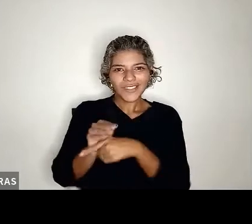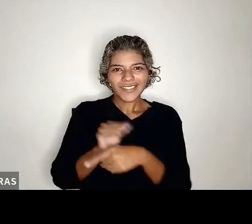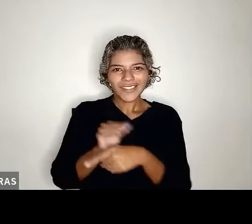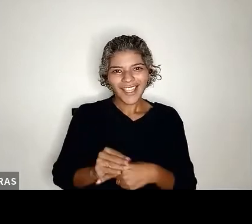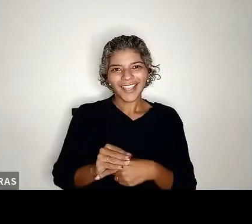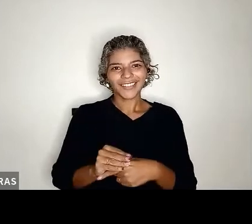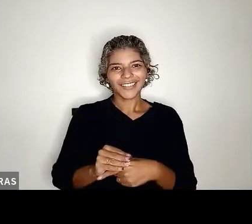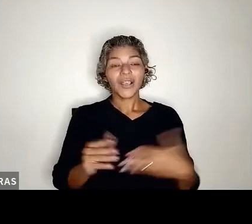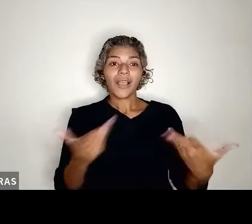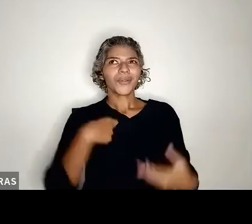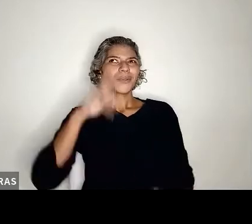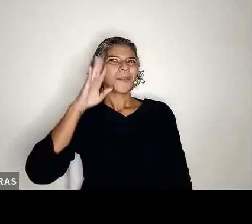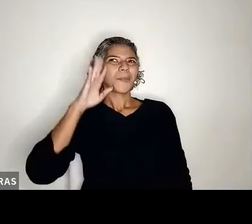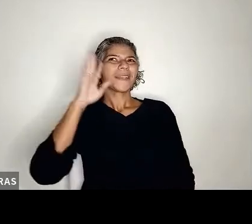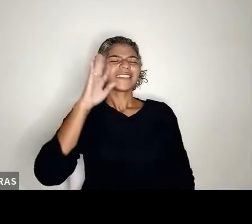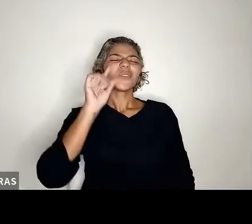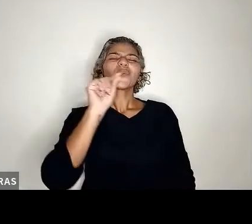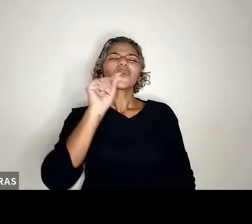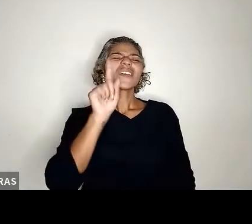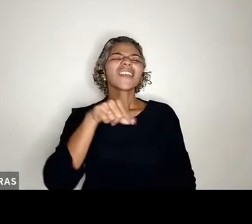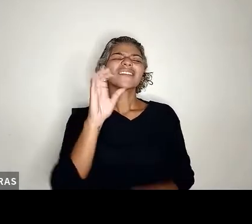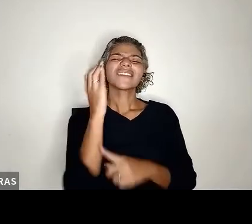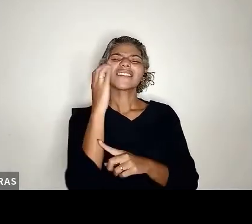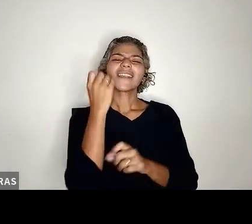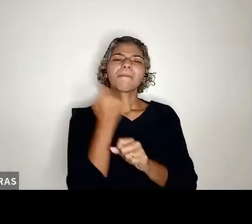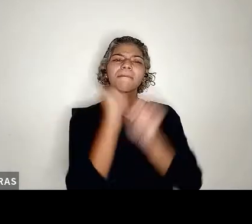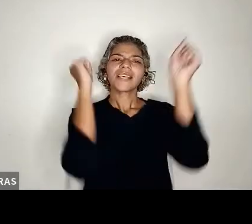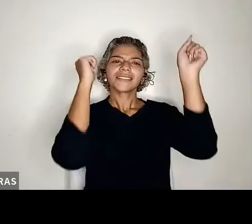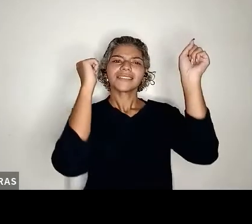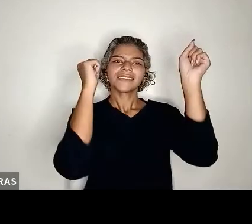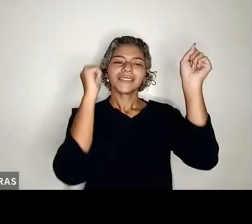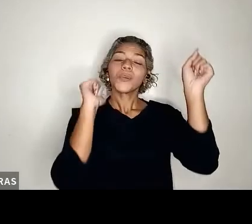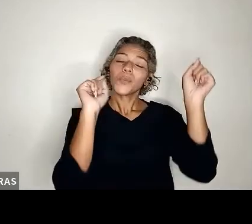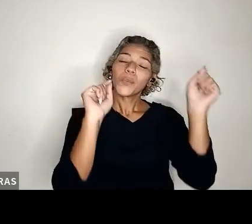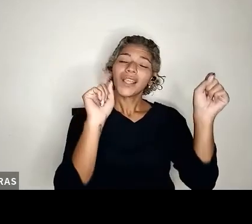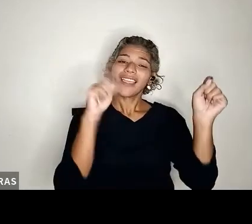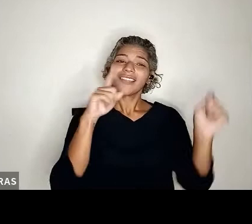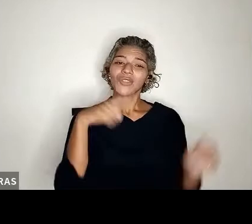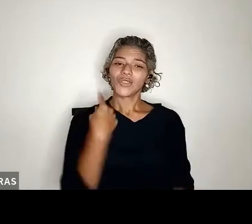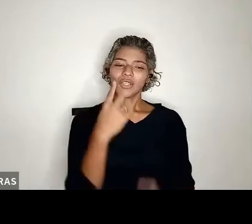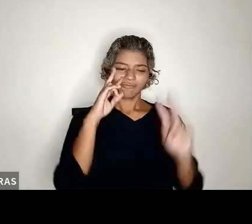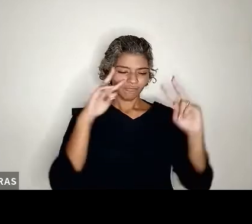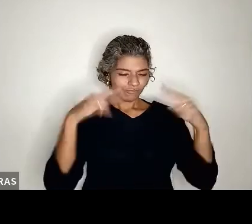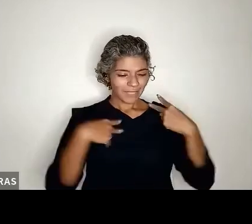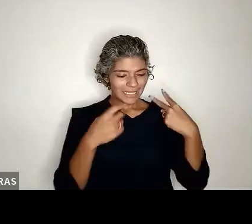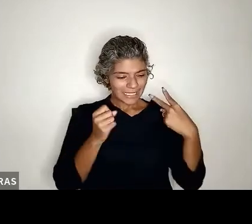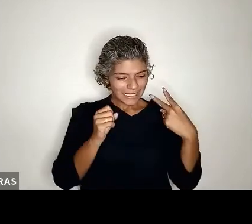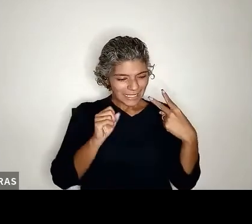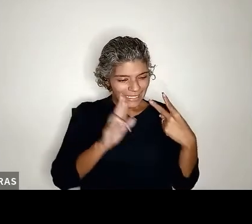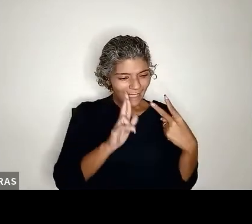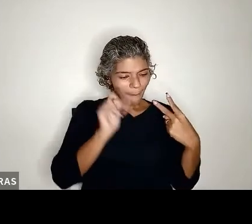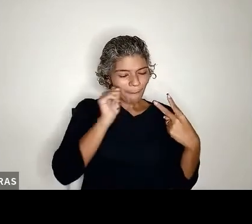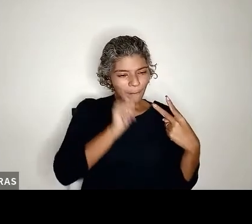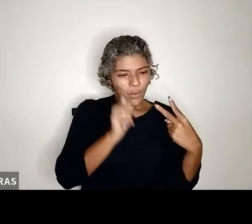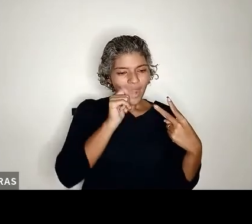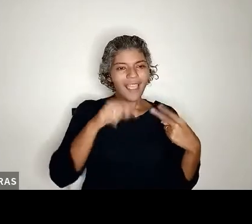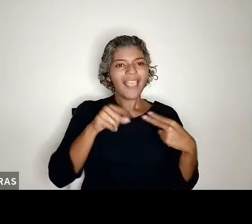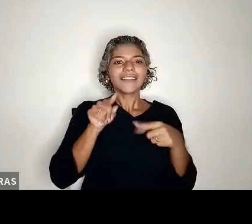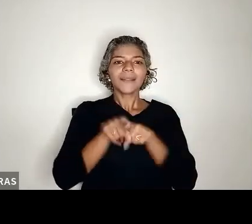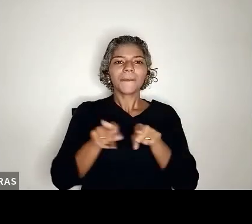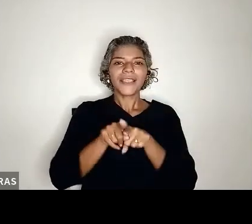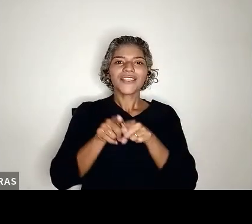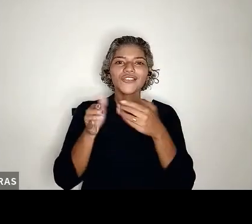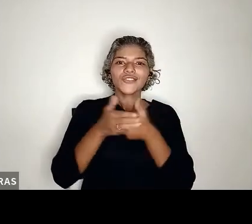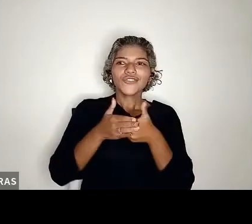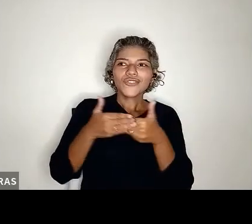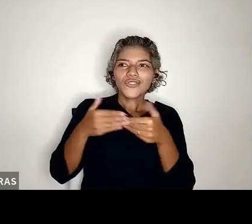por isso, de nos reconhecer como mulheres e de pensar esse lugar do cuidado e do afeto, né, na forma de fazer